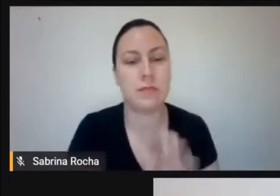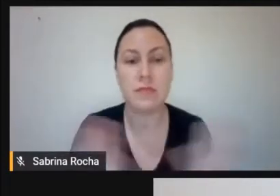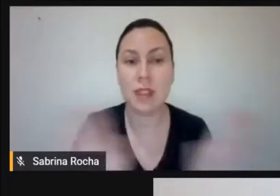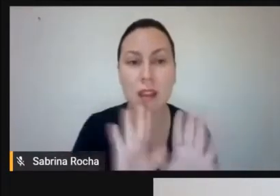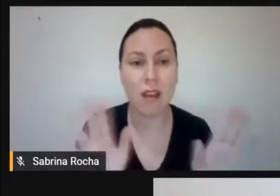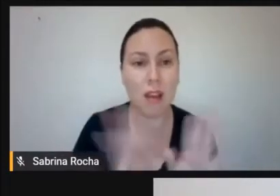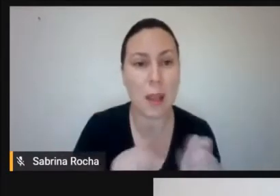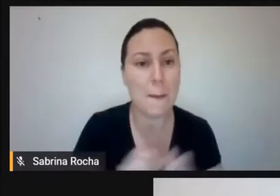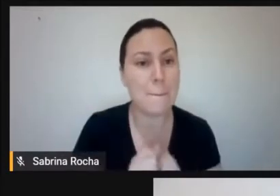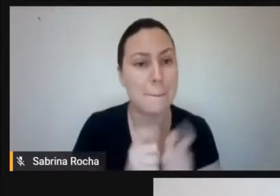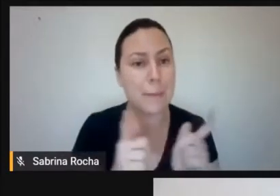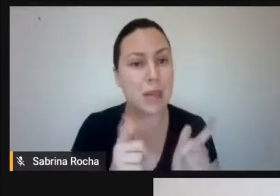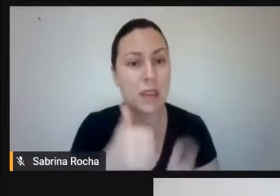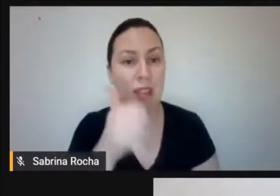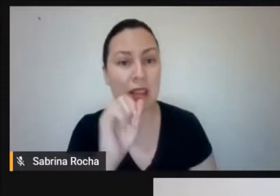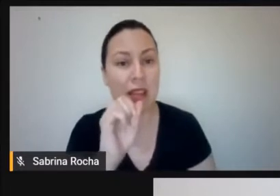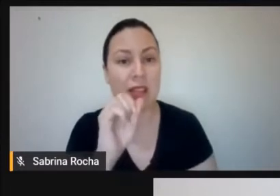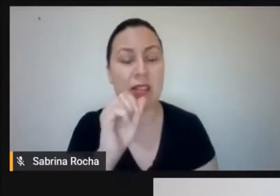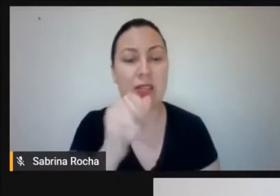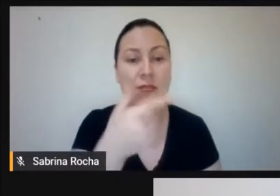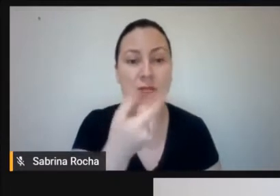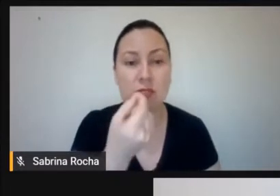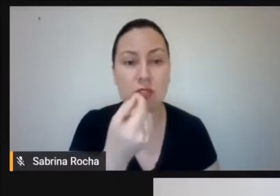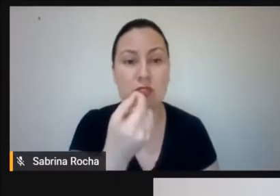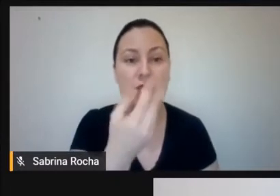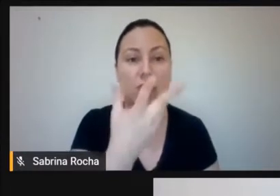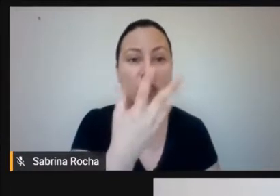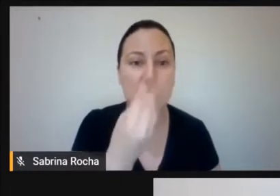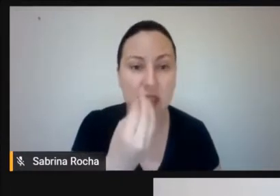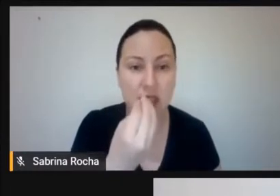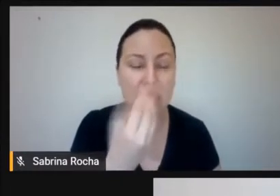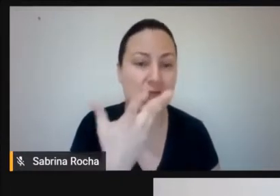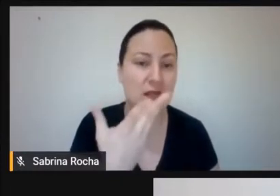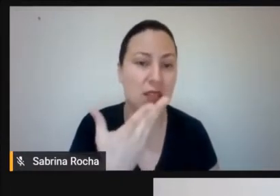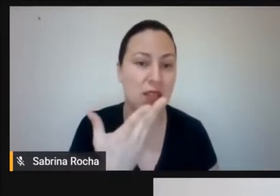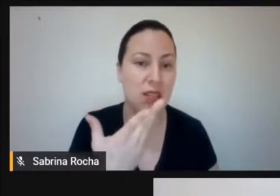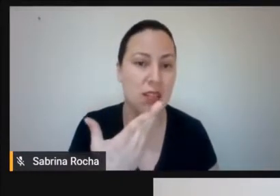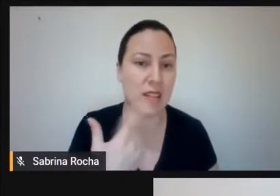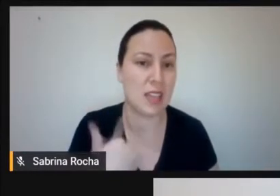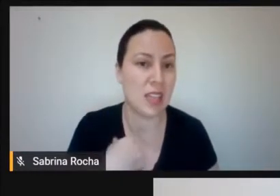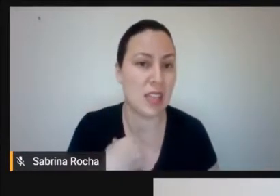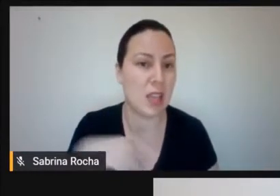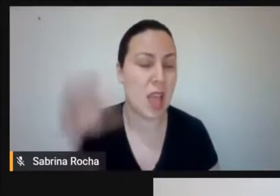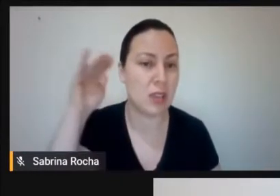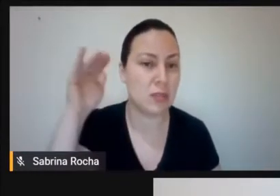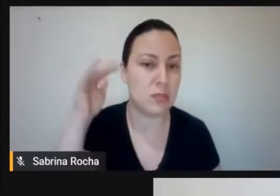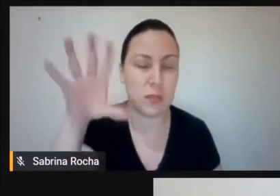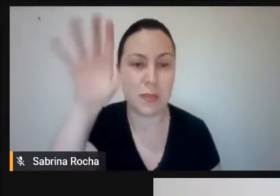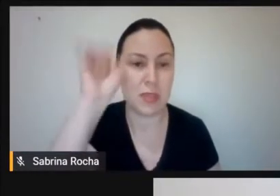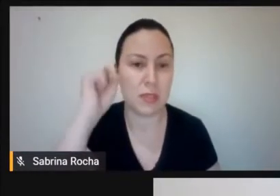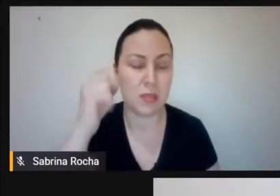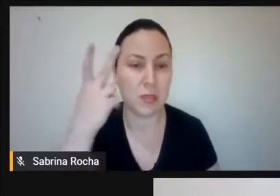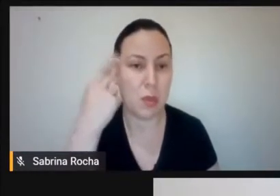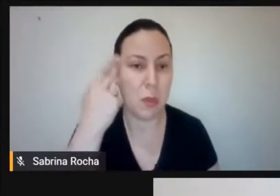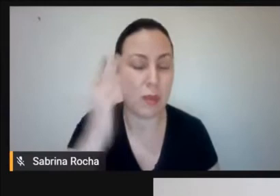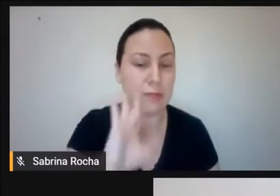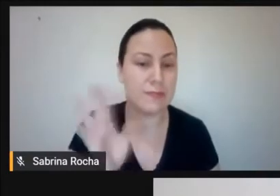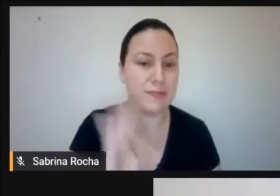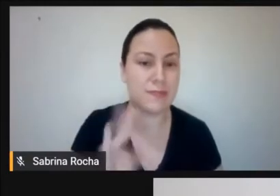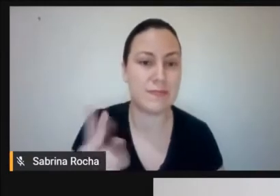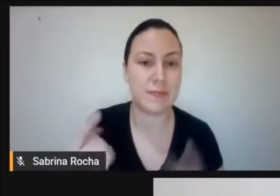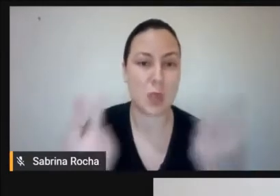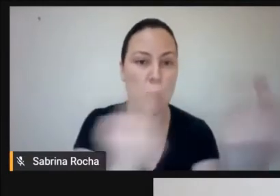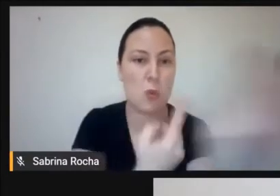30, 40, a gente falou da infância, né? O mundo adulto não aprendeu a ser comum, pelo contrário. O mundo adulto aprendeu a